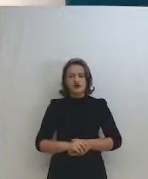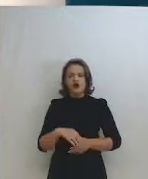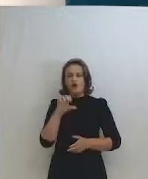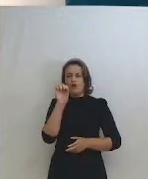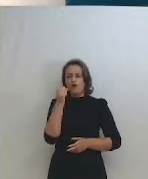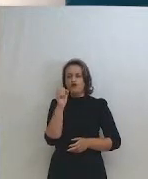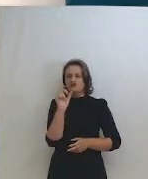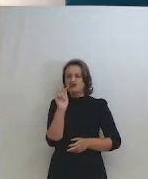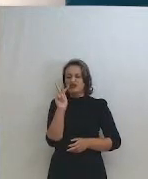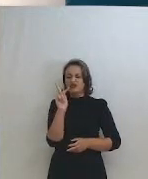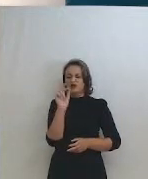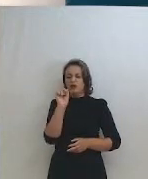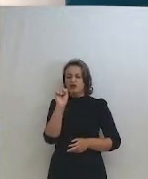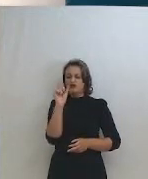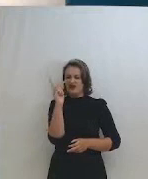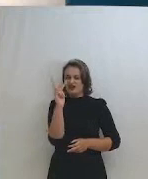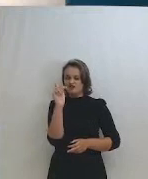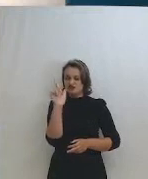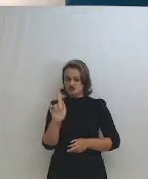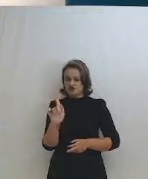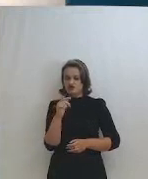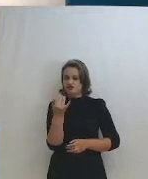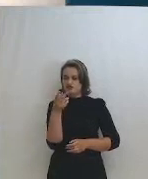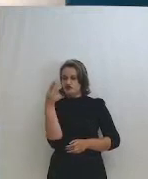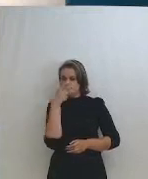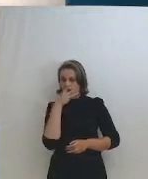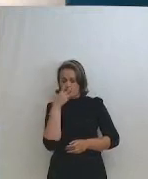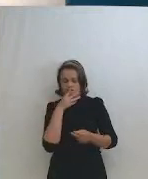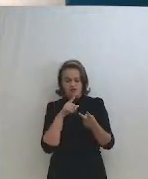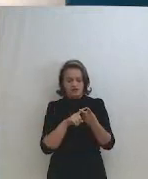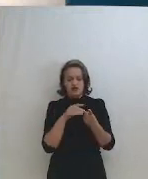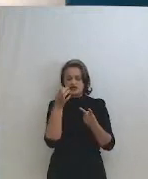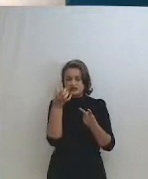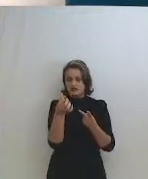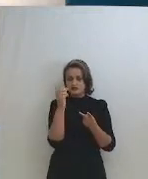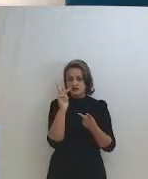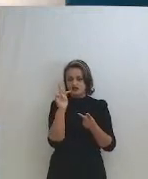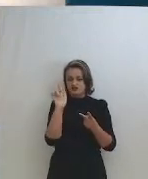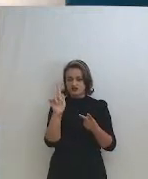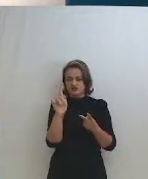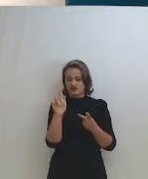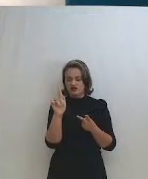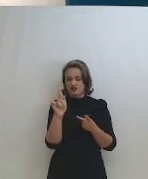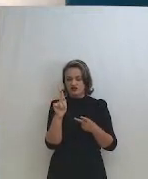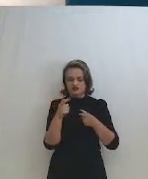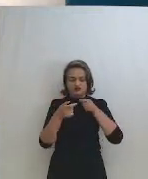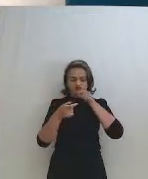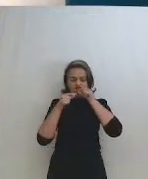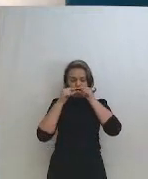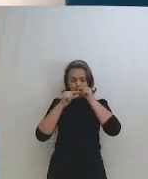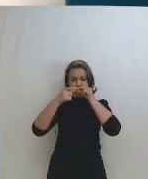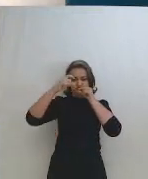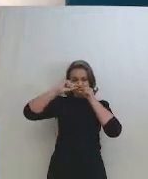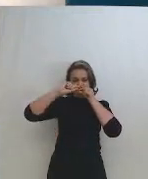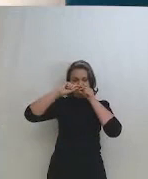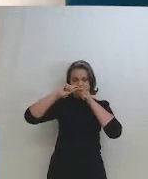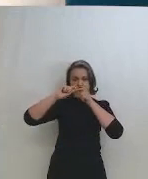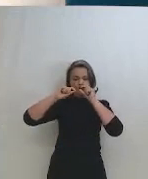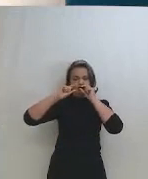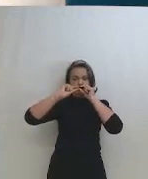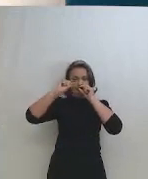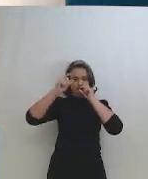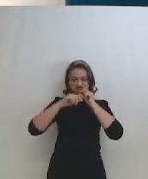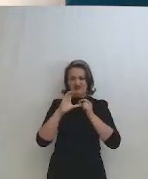oito quilos de maconha e 6 quilos de crack. E esse é só um dos processos